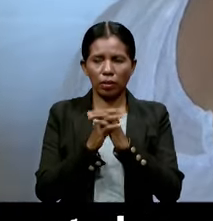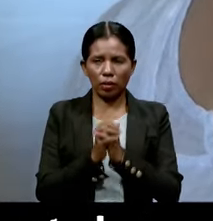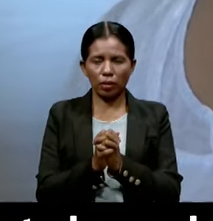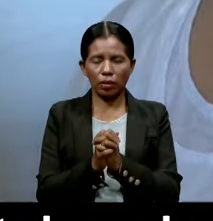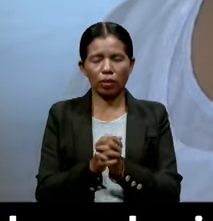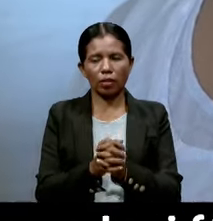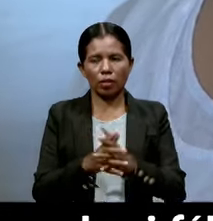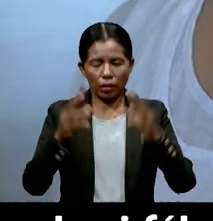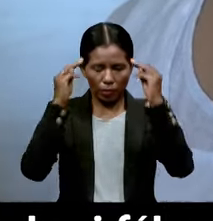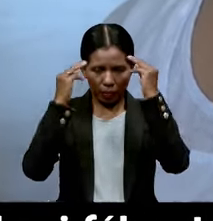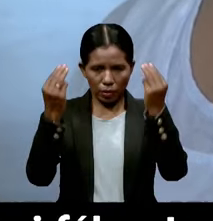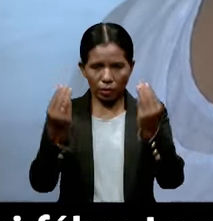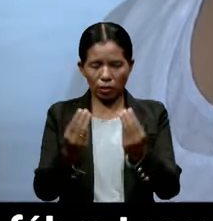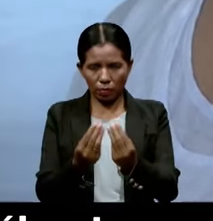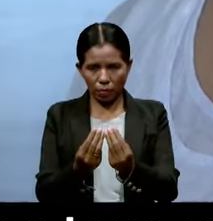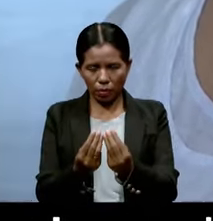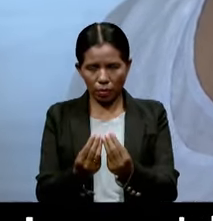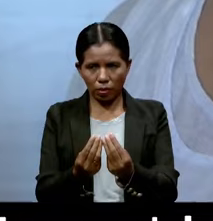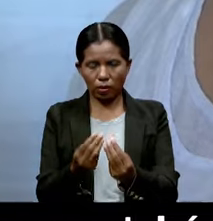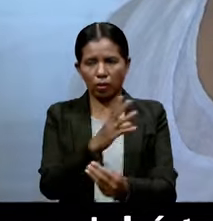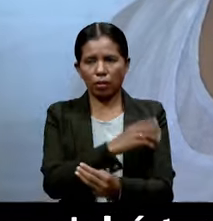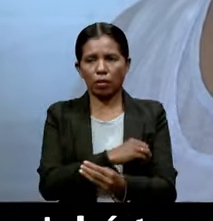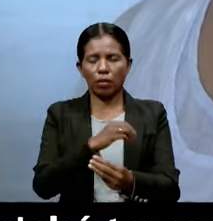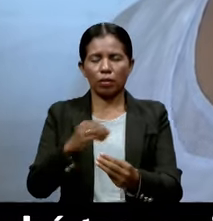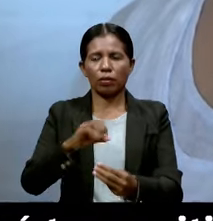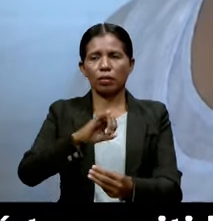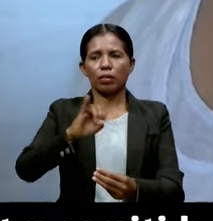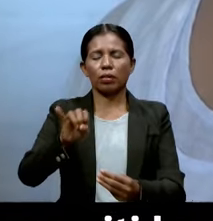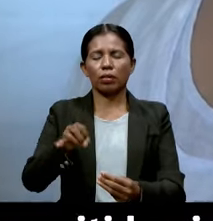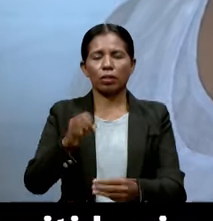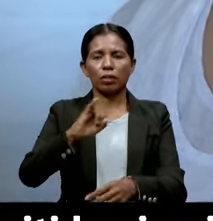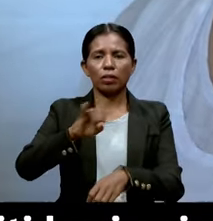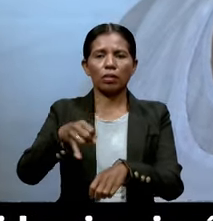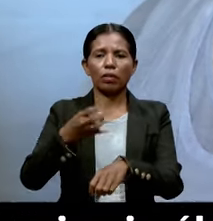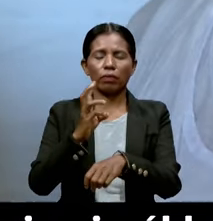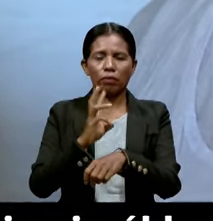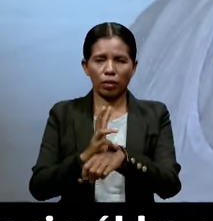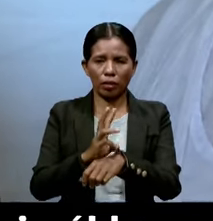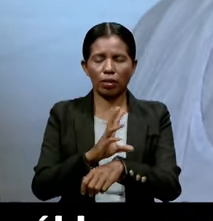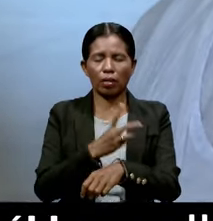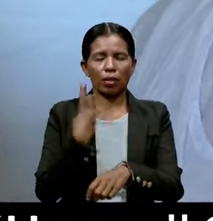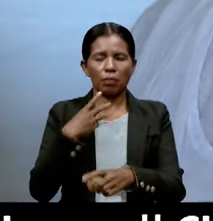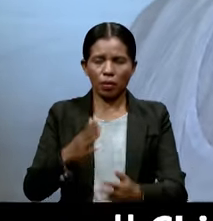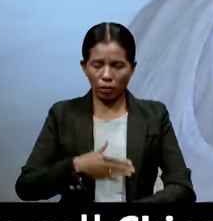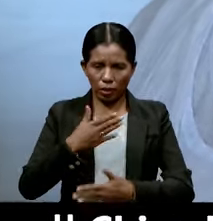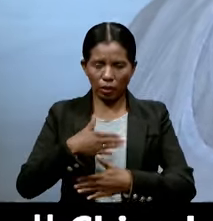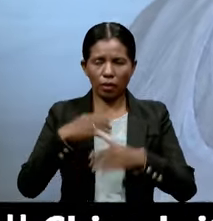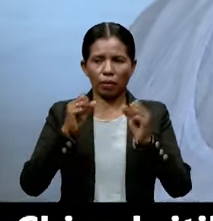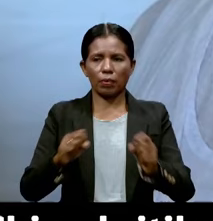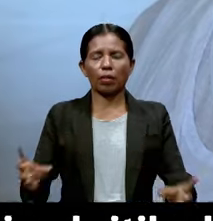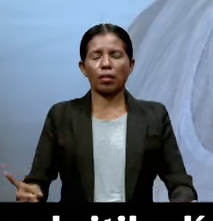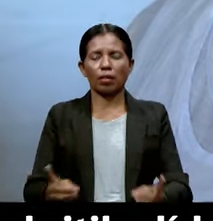usi Cristian no muslimano no Yahudi, ami hak solok bele hasoro